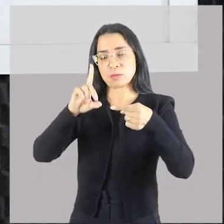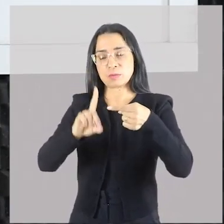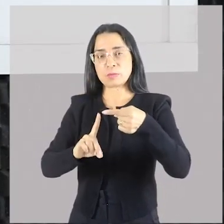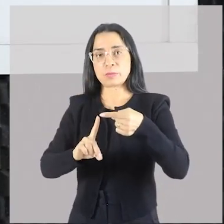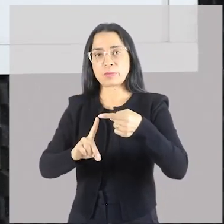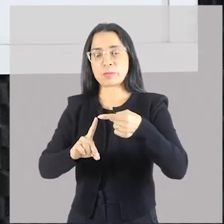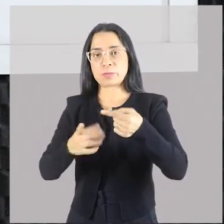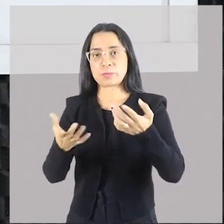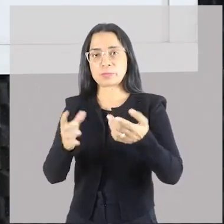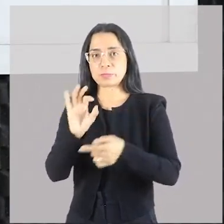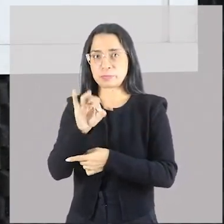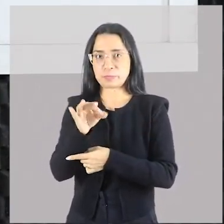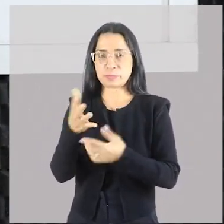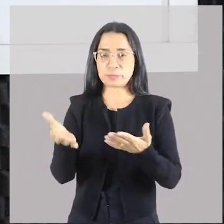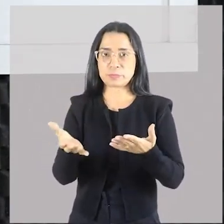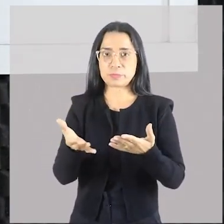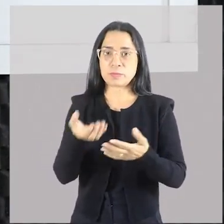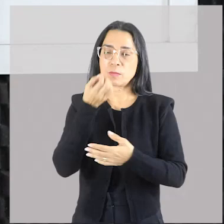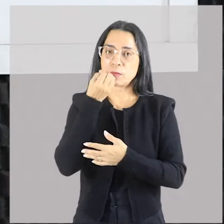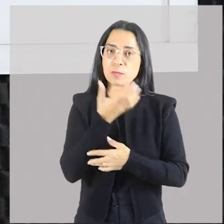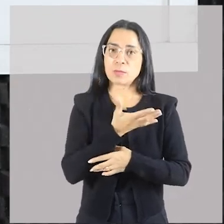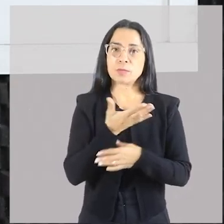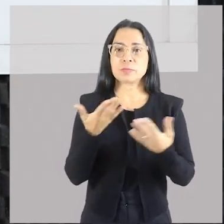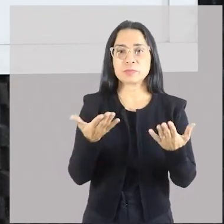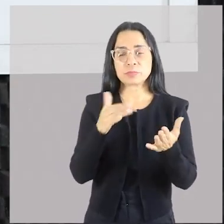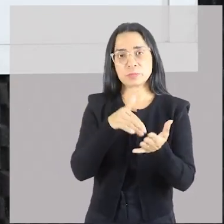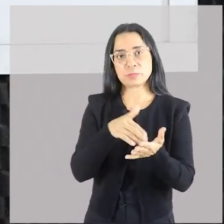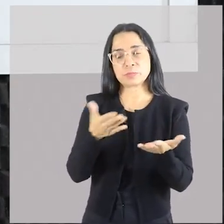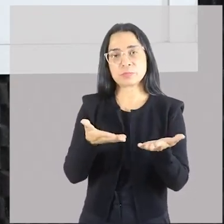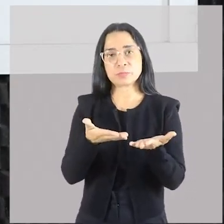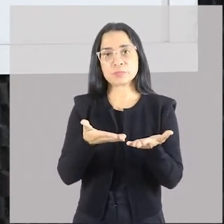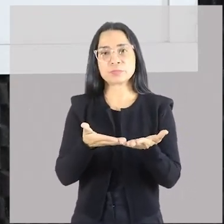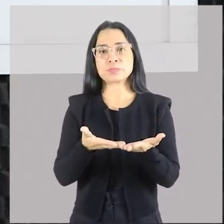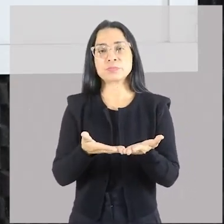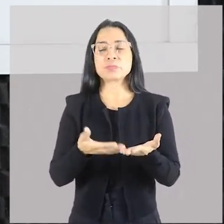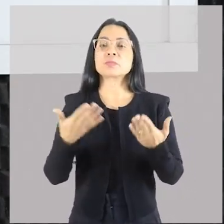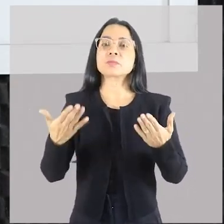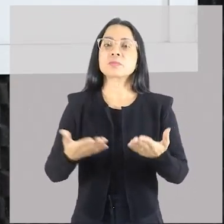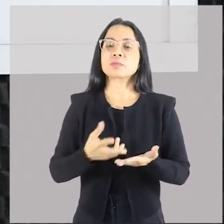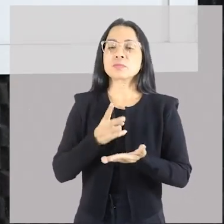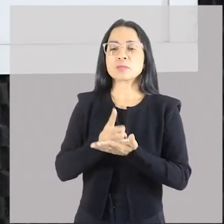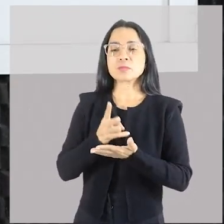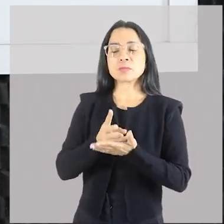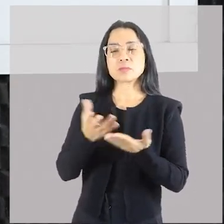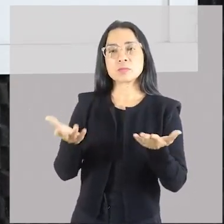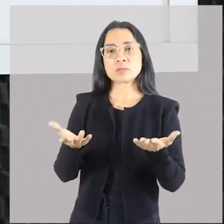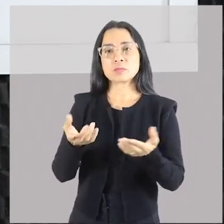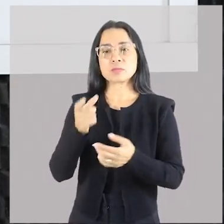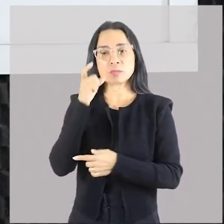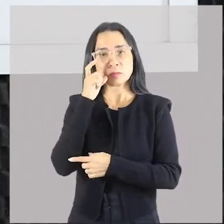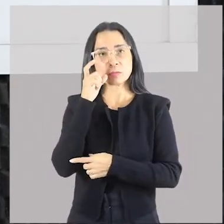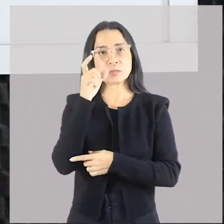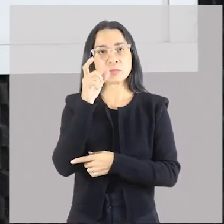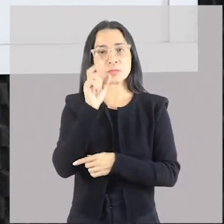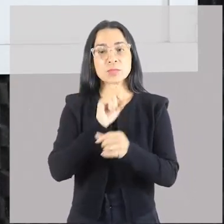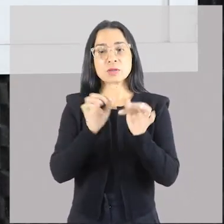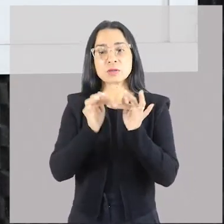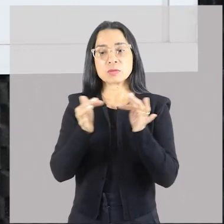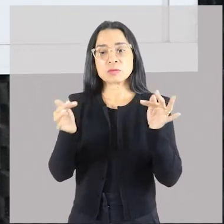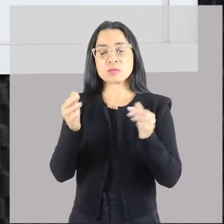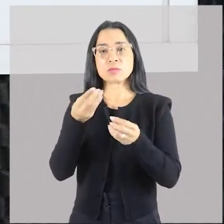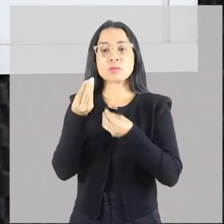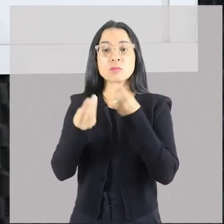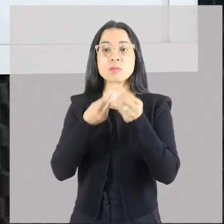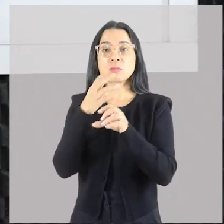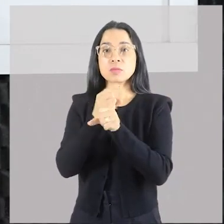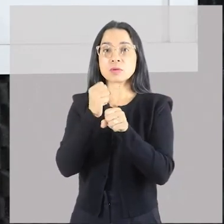diâmetro. Certinho? Beleza até aqui? Show de bola. Agora a gente vai para o que nos interessa, que são as fórmulas. Pessoal, como é